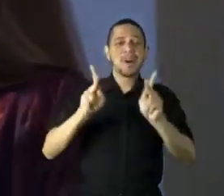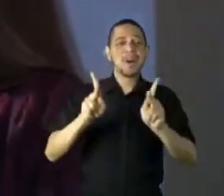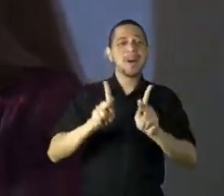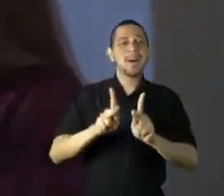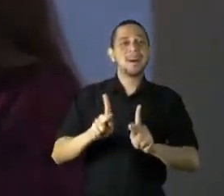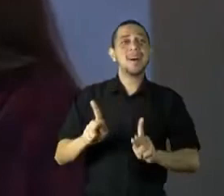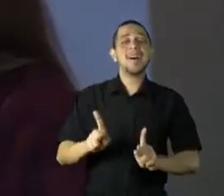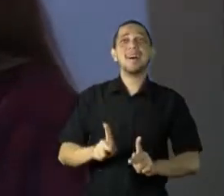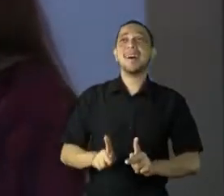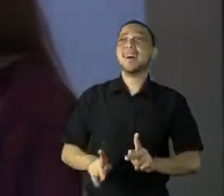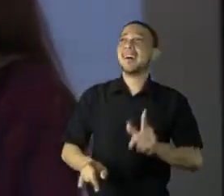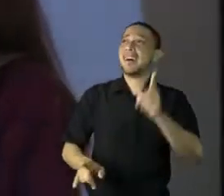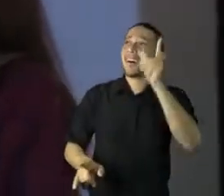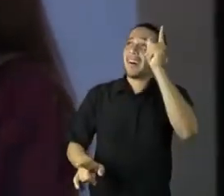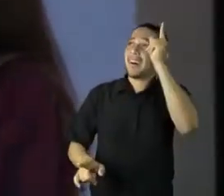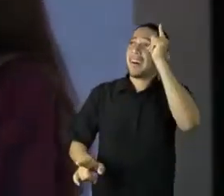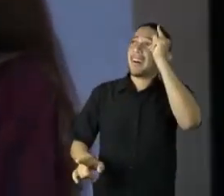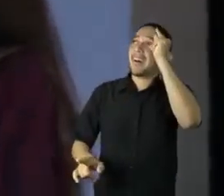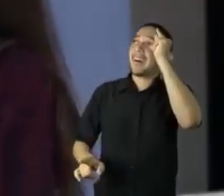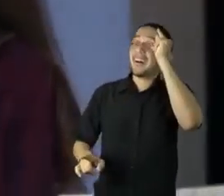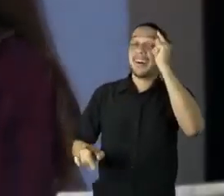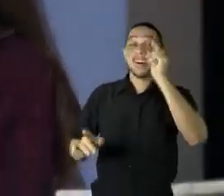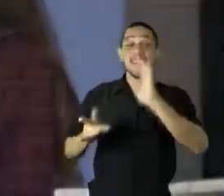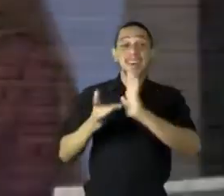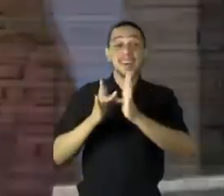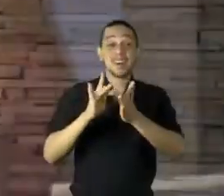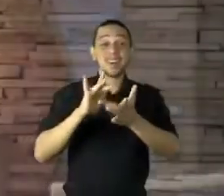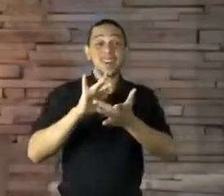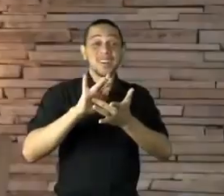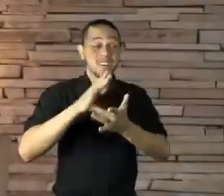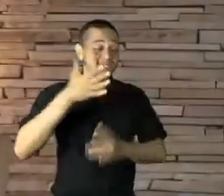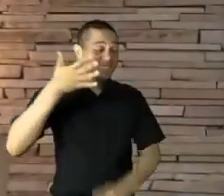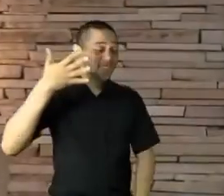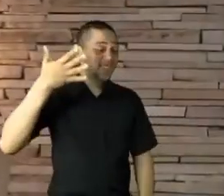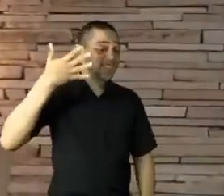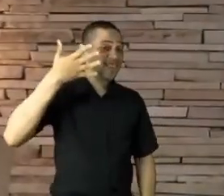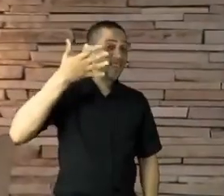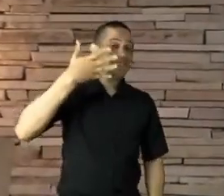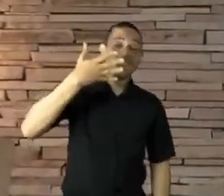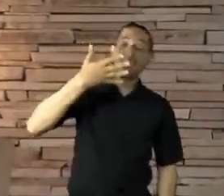nós somos tocar eu